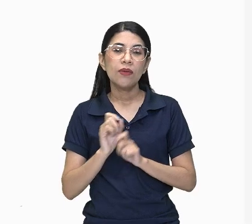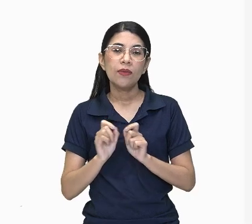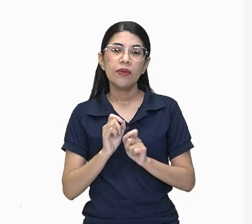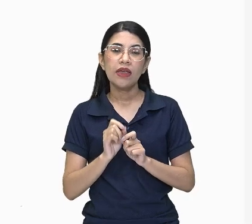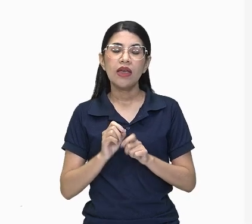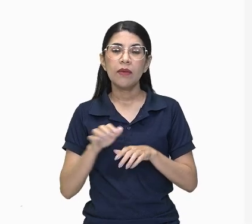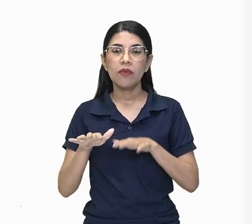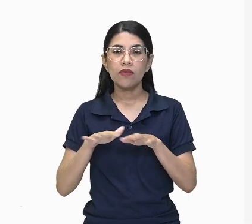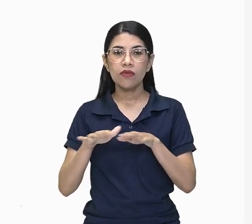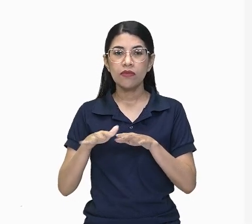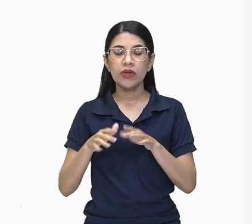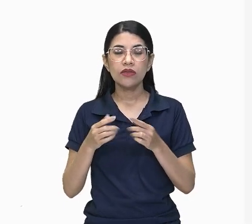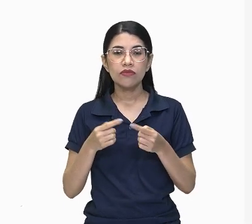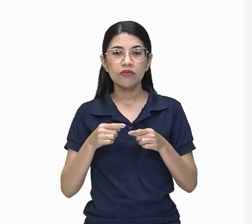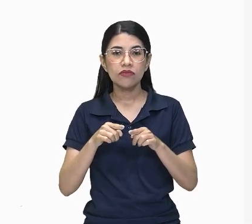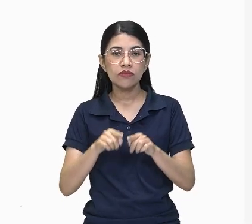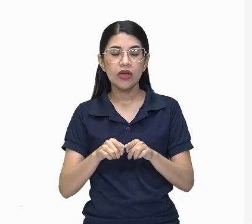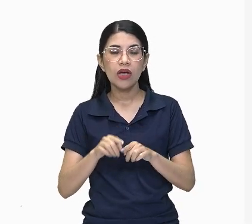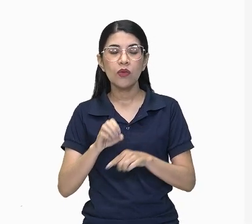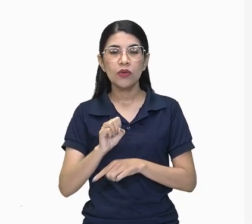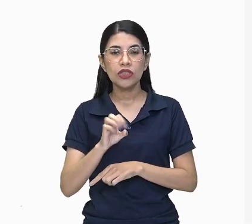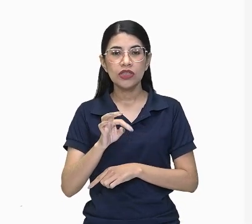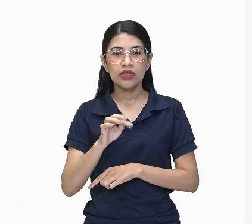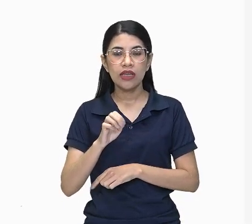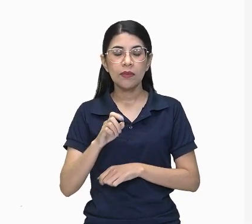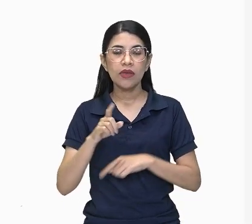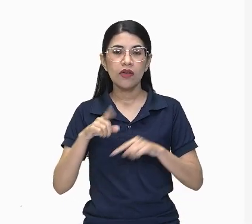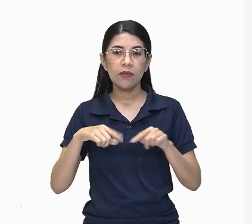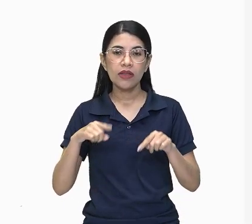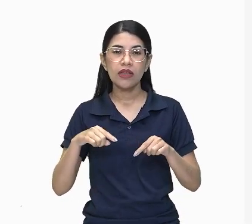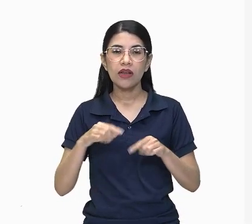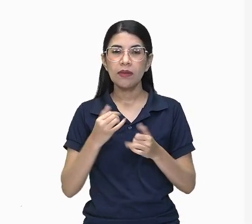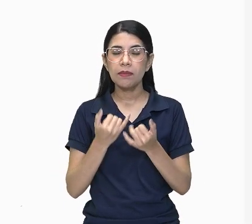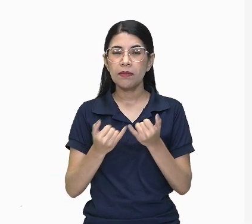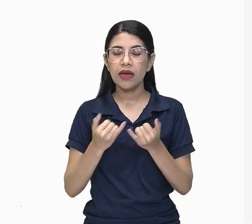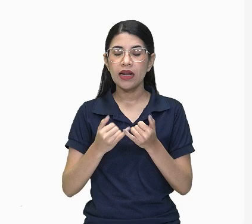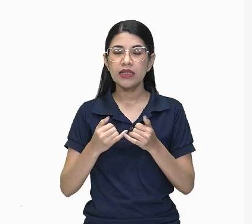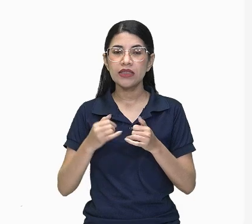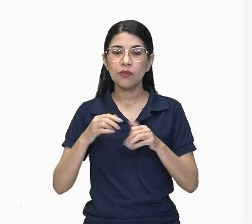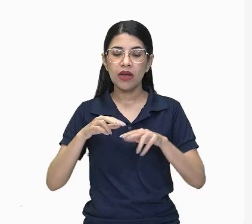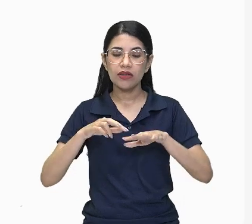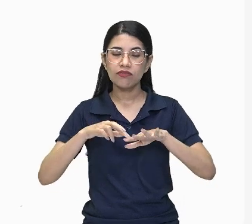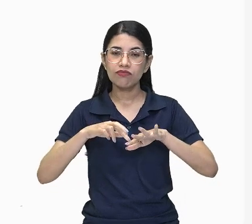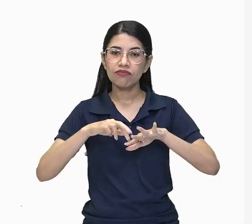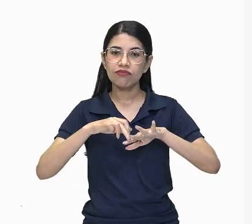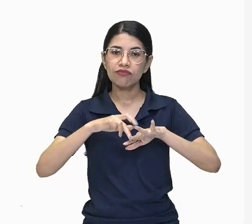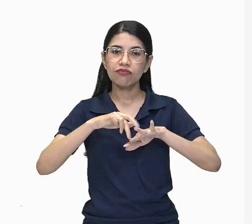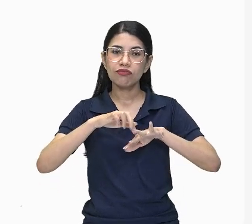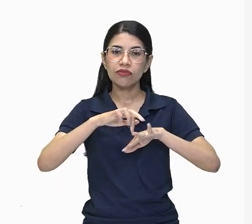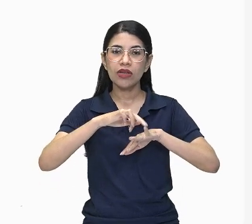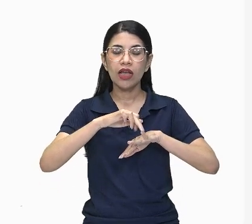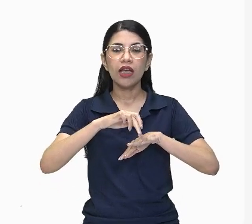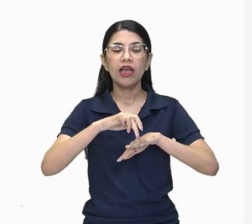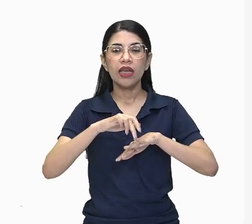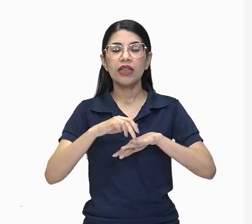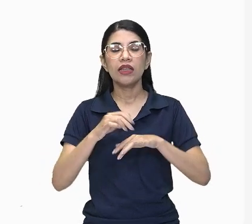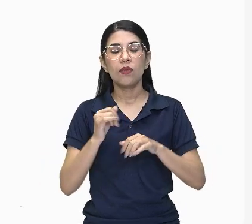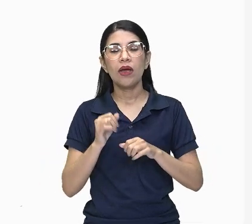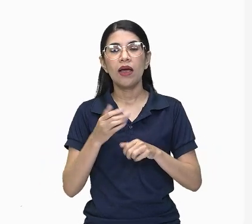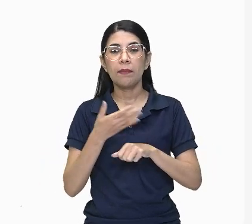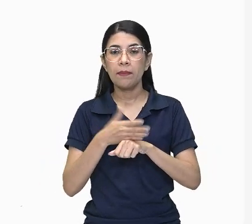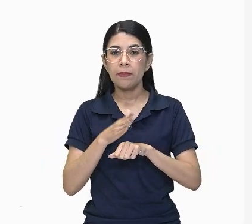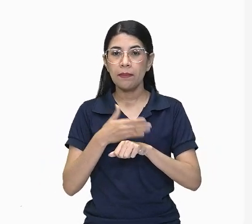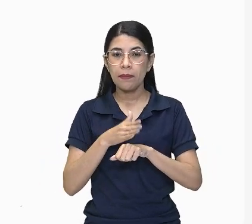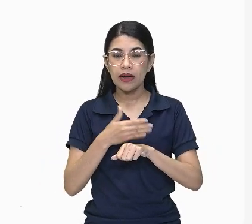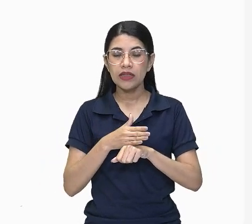movimentos coreografados em um step, é um instrumento que simula ali um degrau de escada. Desse modo, os praticantes do